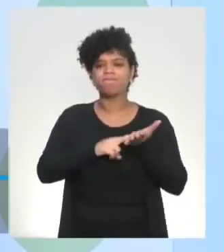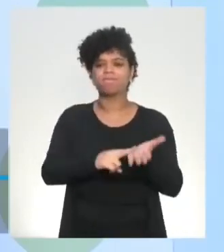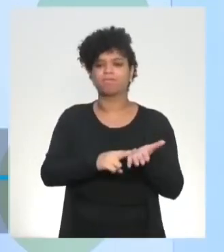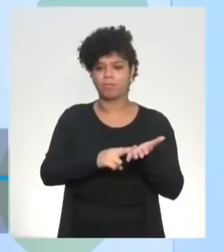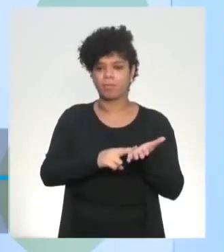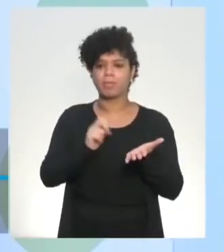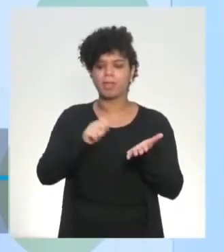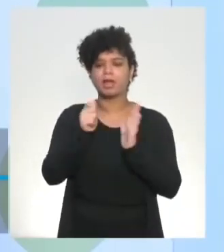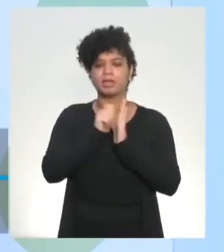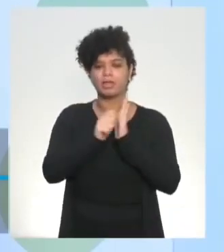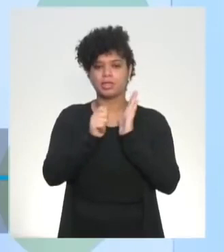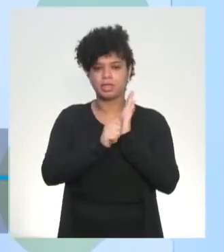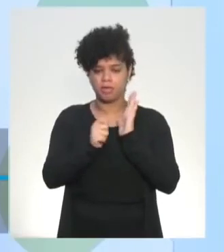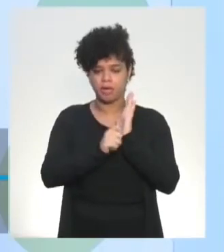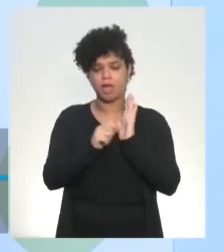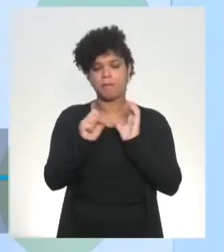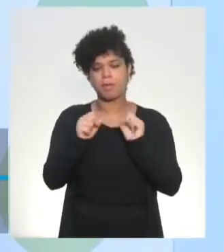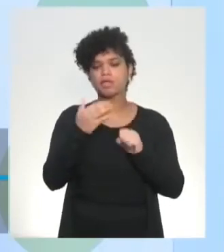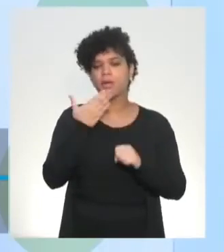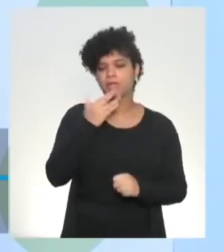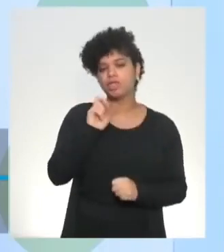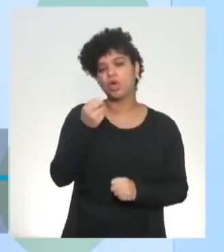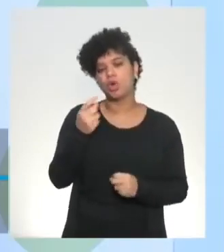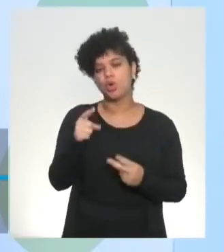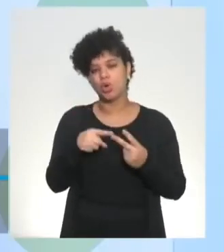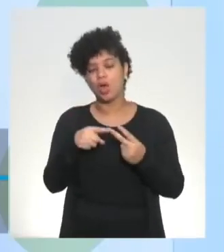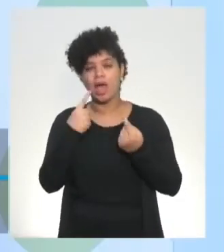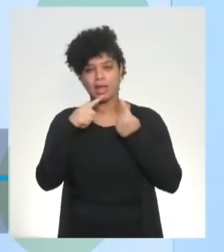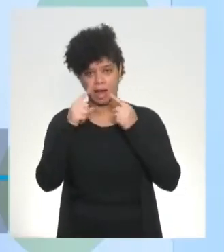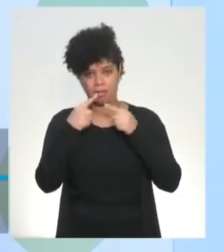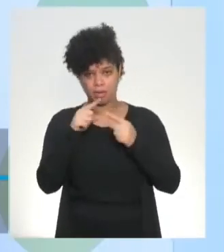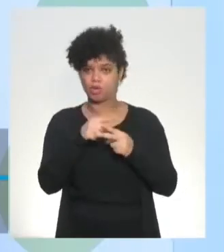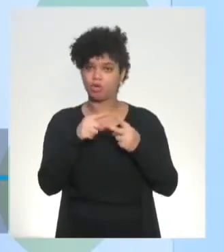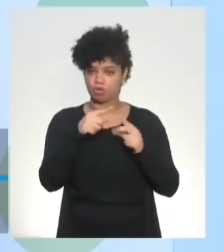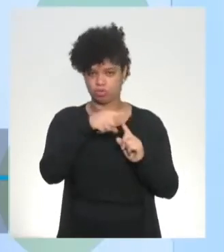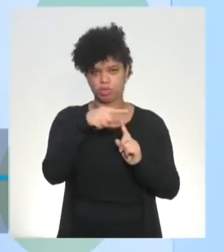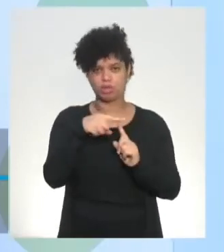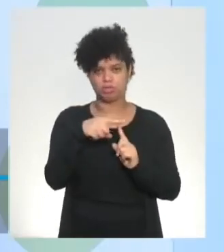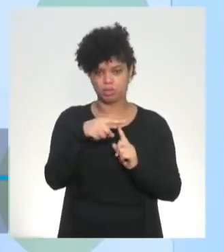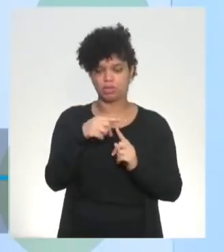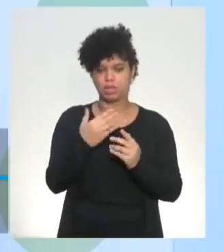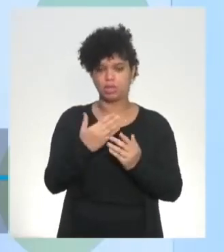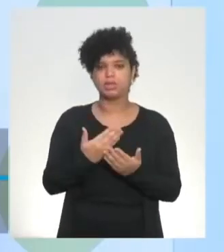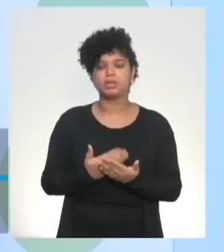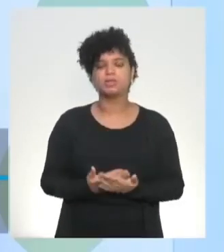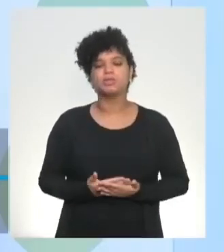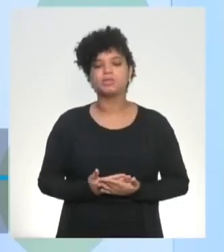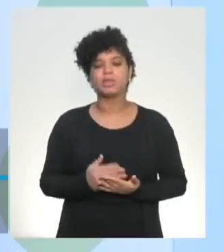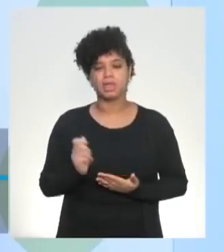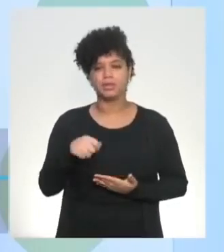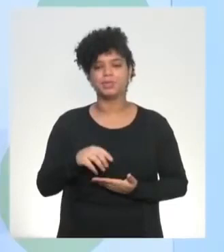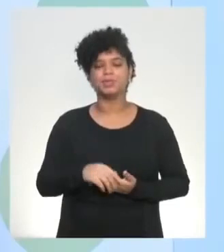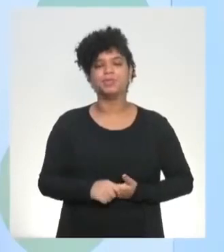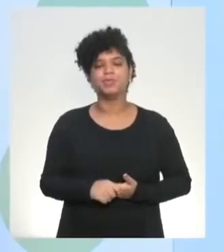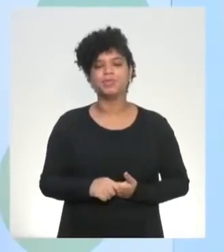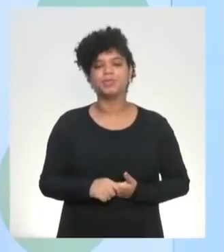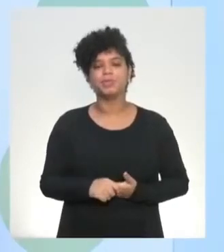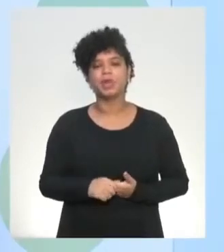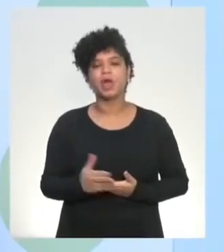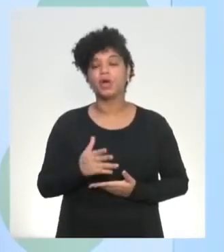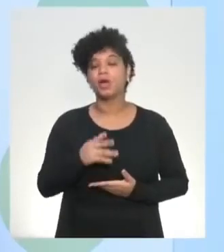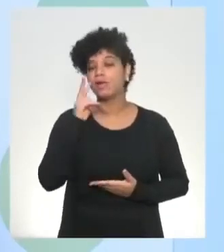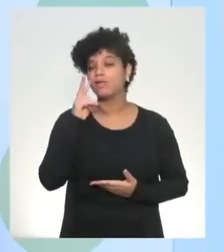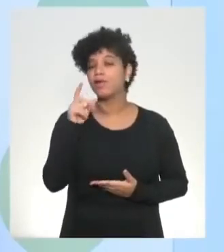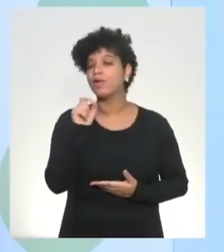faz cartas, que pode ser carta de solicitação ou de reclamação. Vamos ver, então, aqui, ó. O que a gente vai fazer? Vai ter